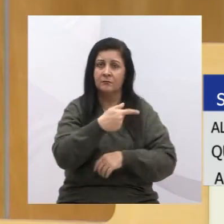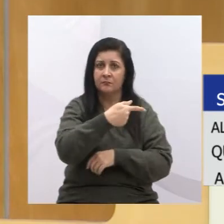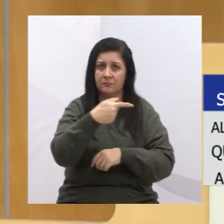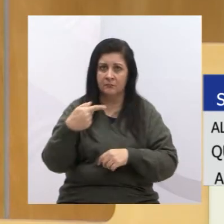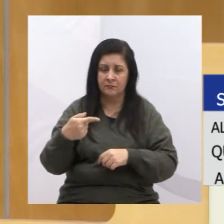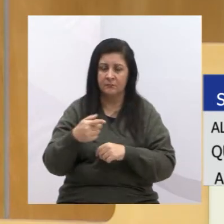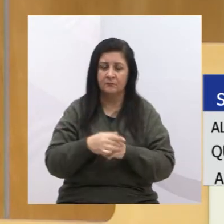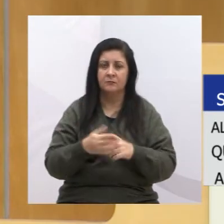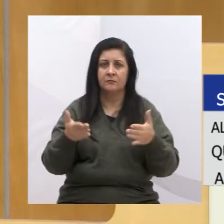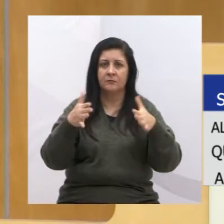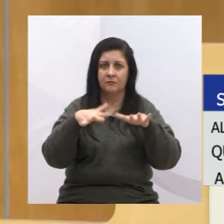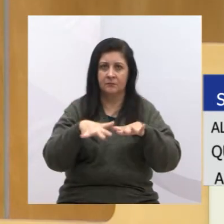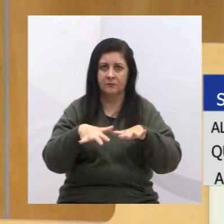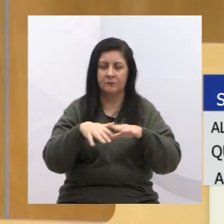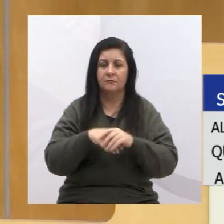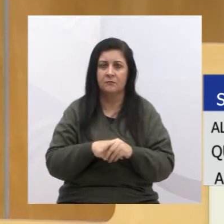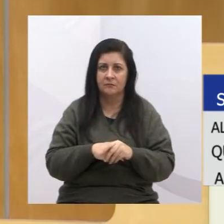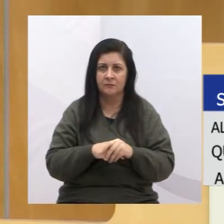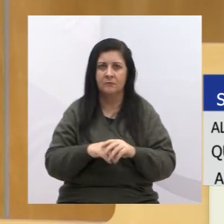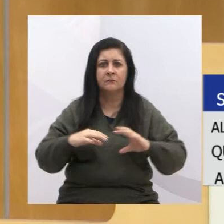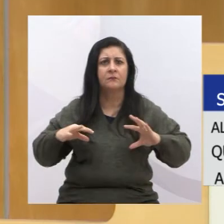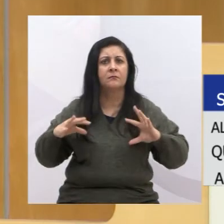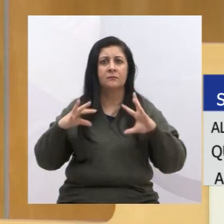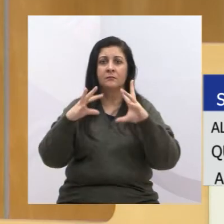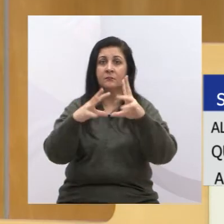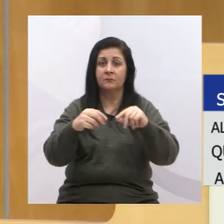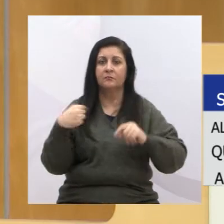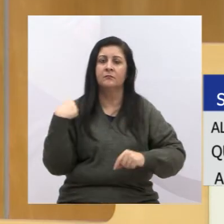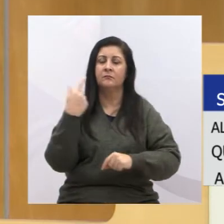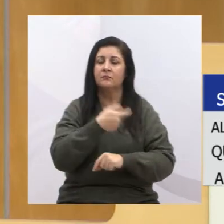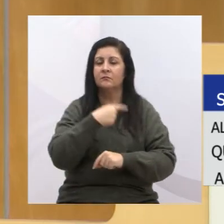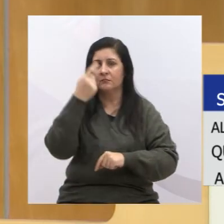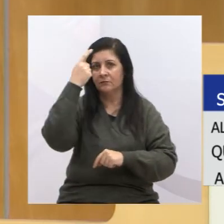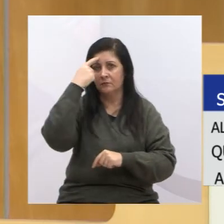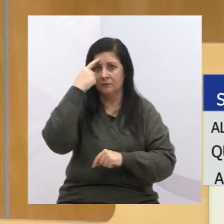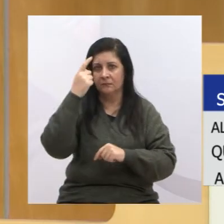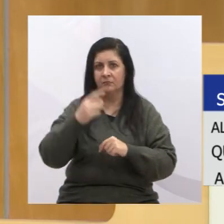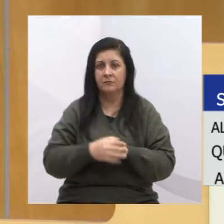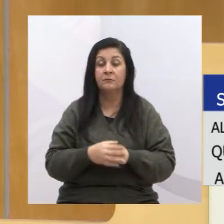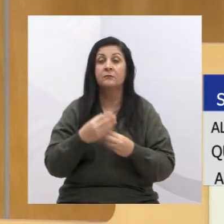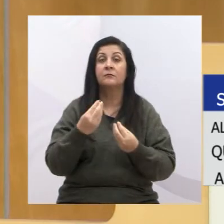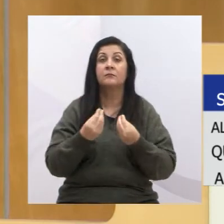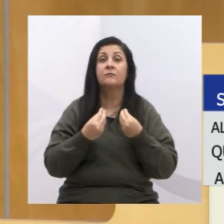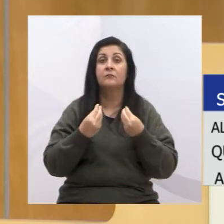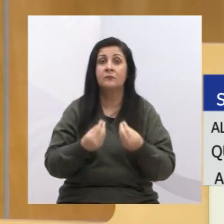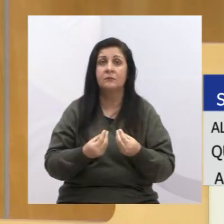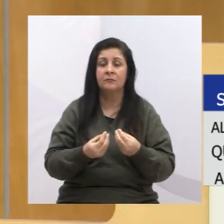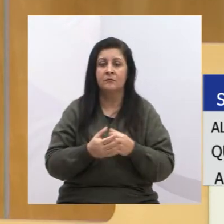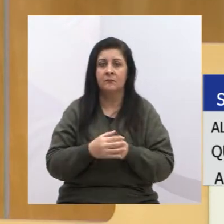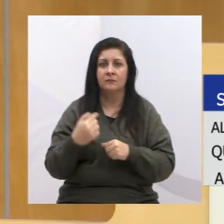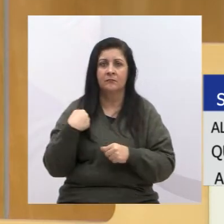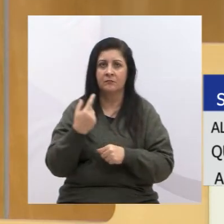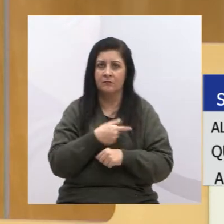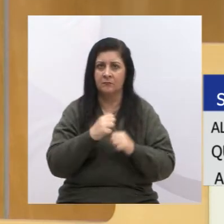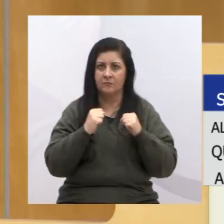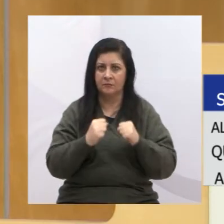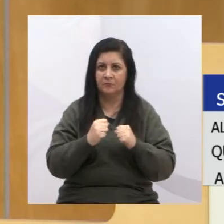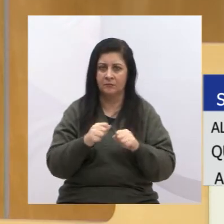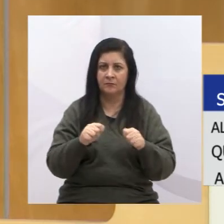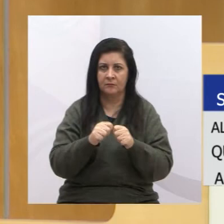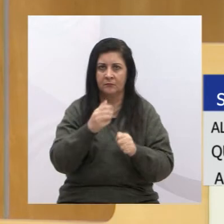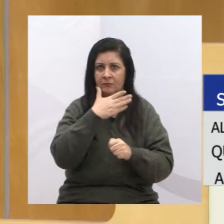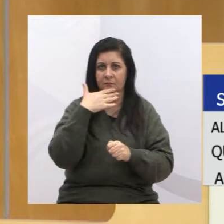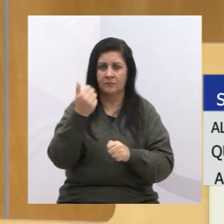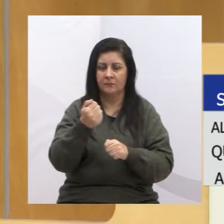semana integrada, onde todos nós devemos pensar de que maneira nós podemos melhorar